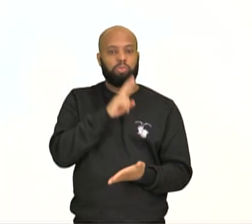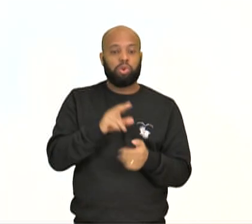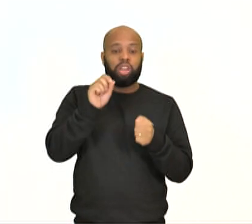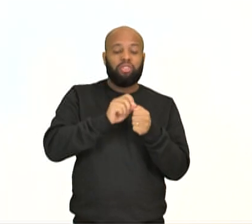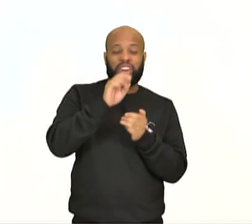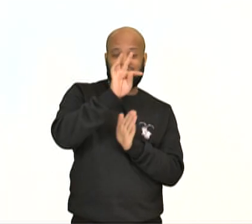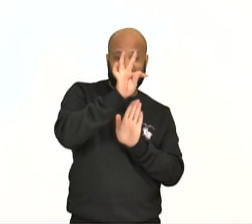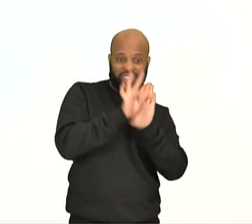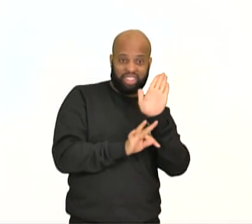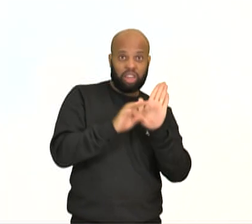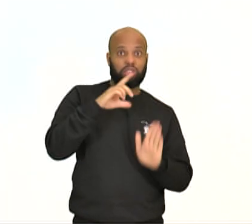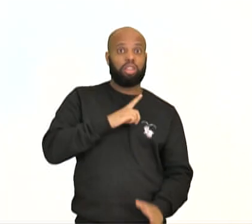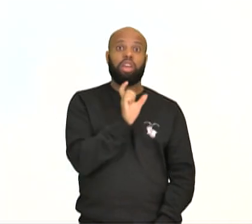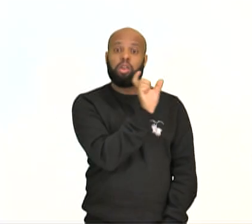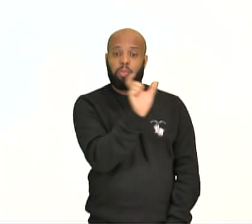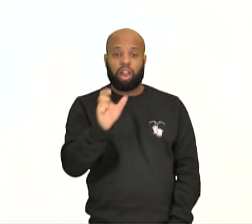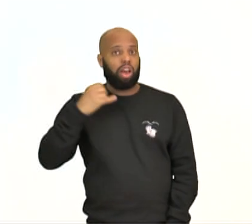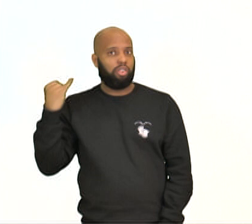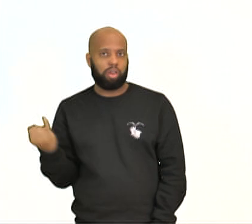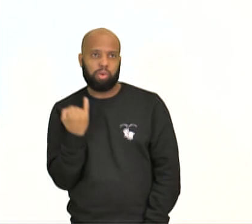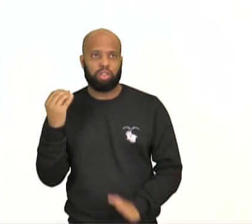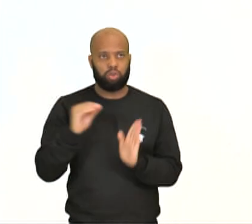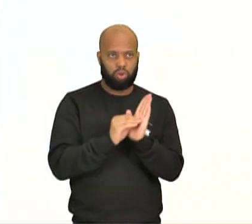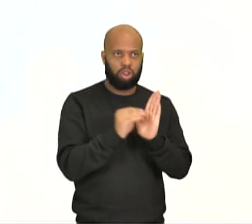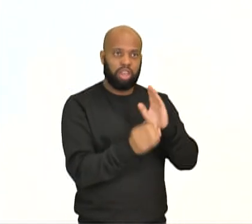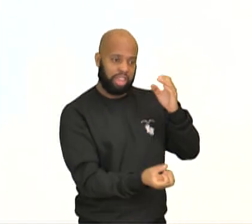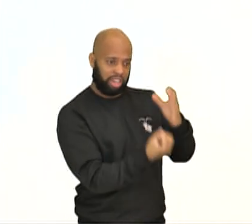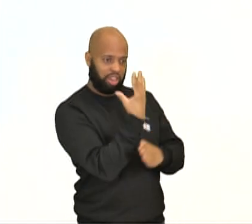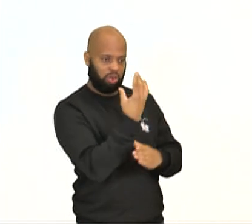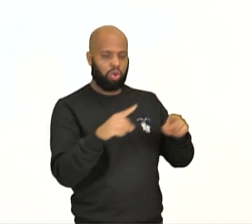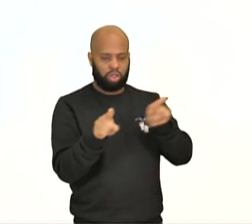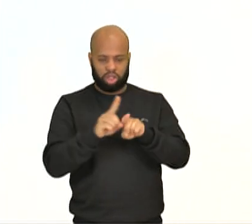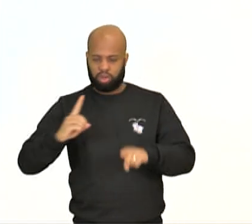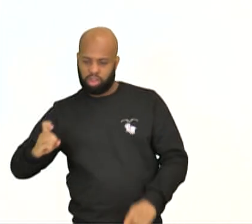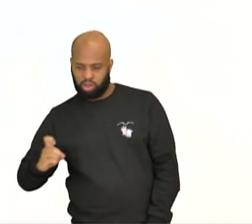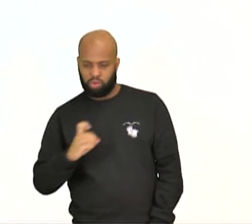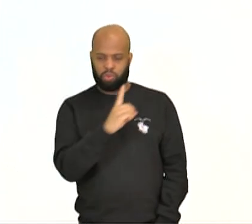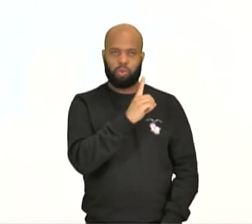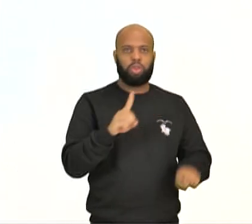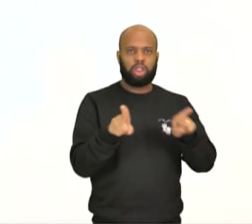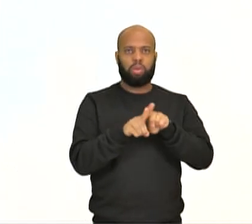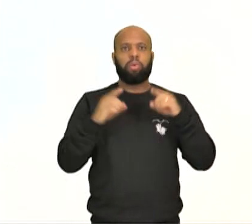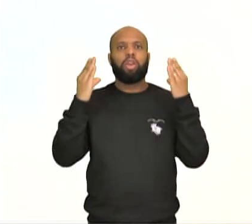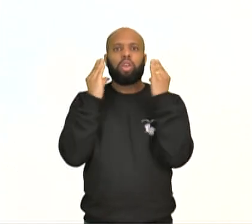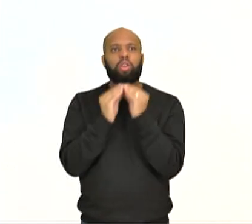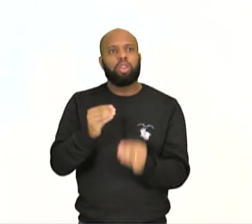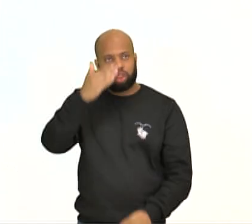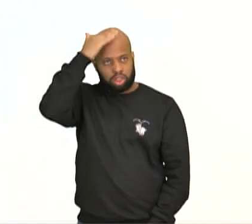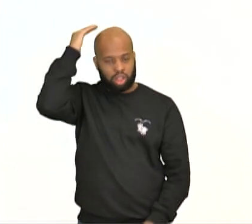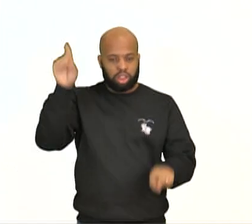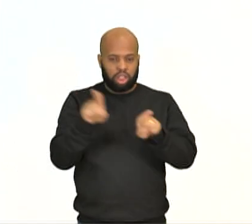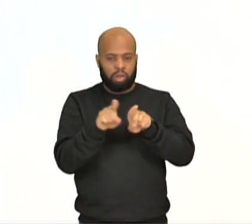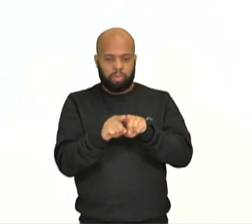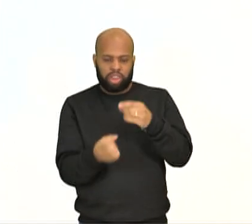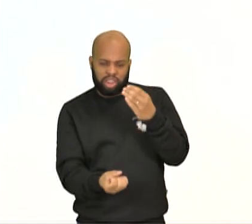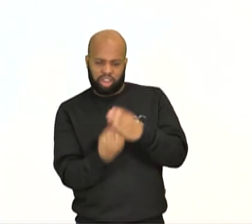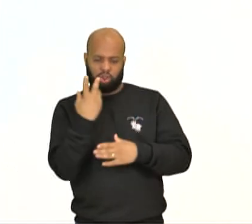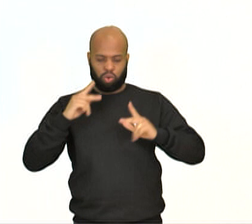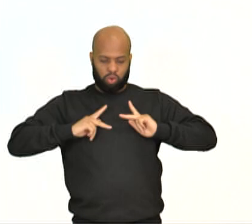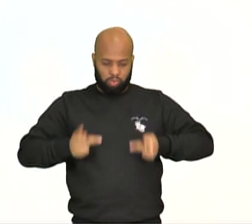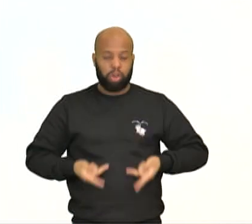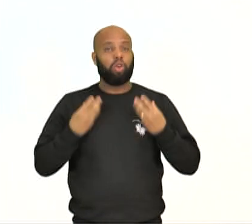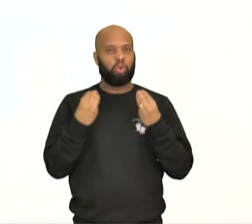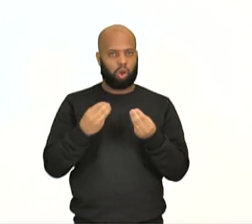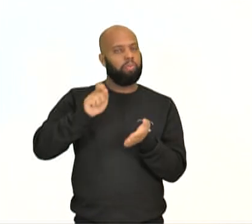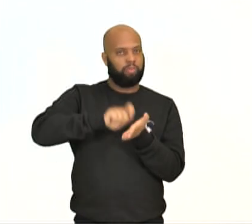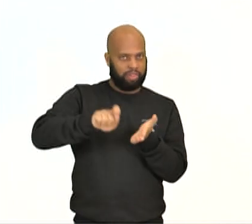seguintes palavras-chave: criacionismo, evolucionismo, Charles Darwin, origem dos seres humanos. Ó,